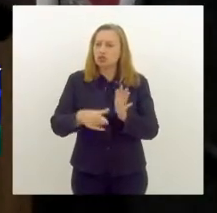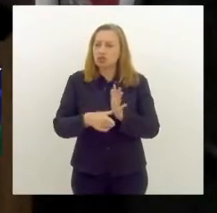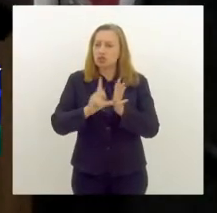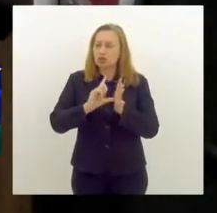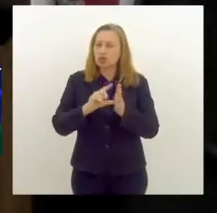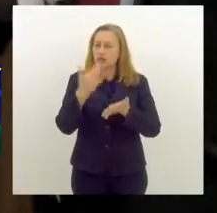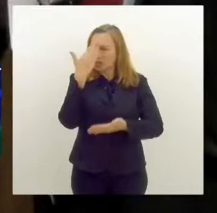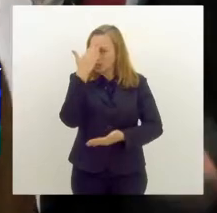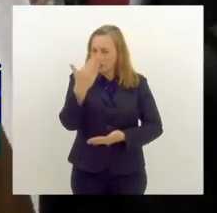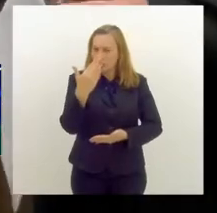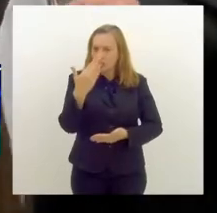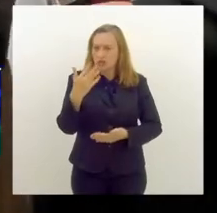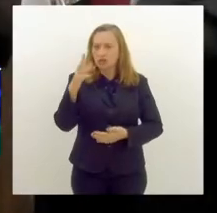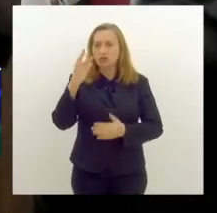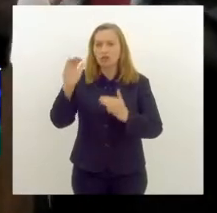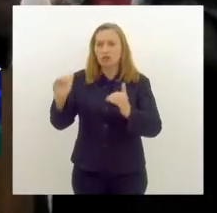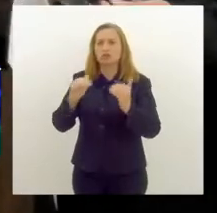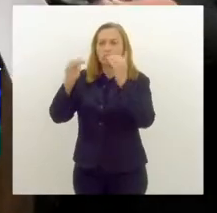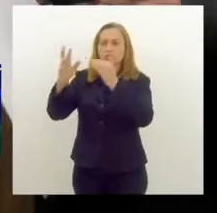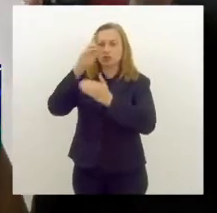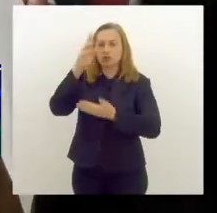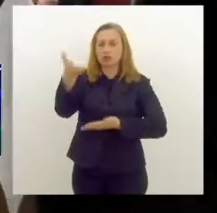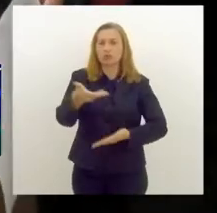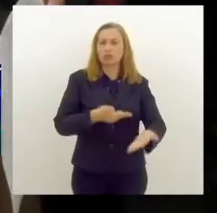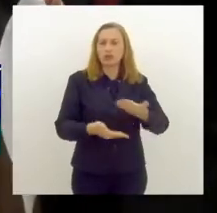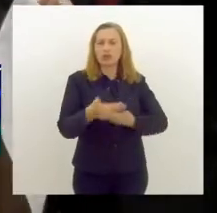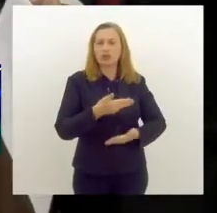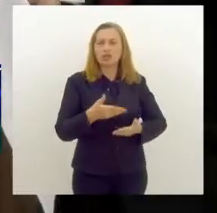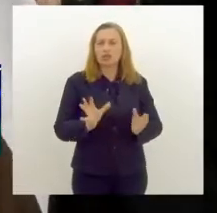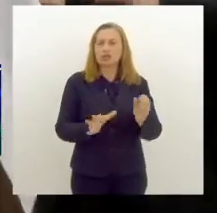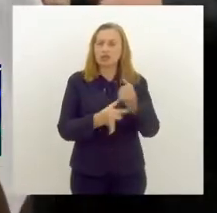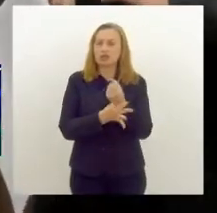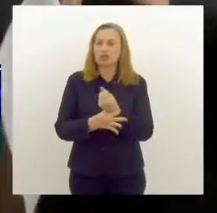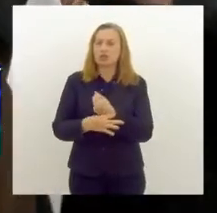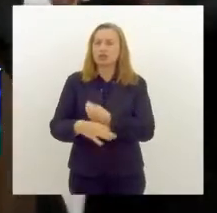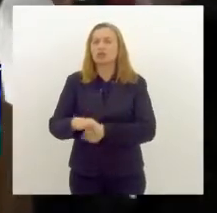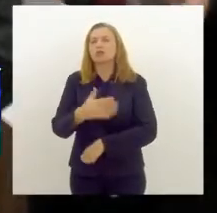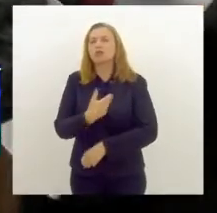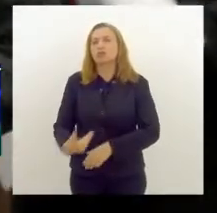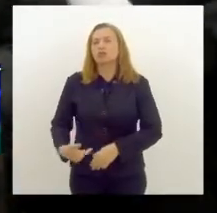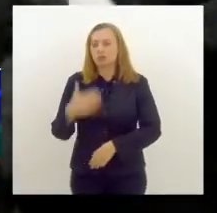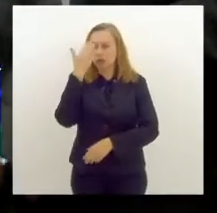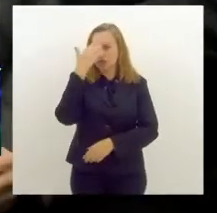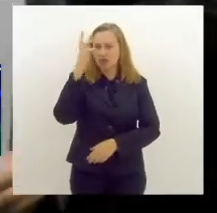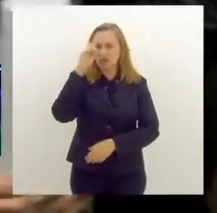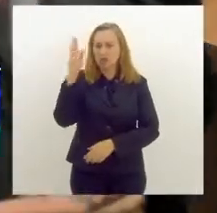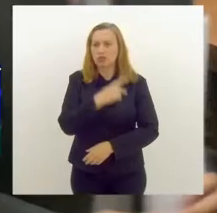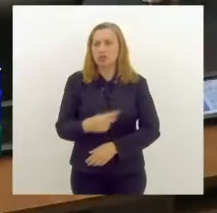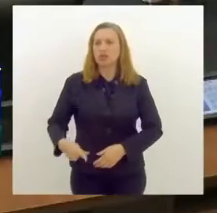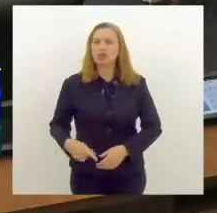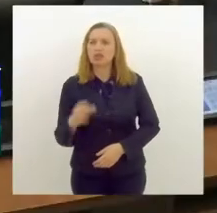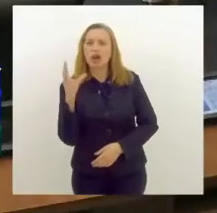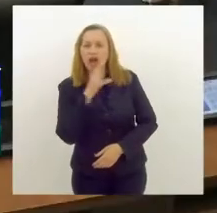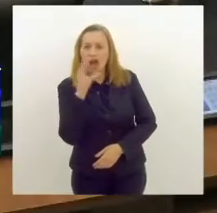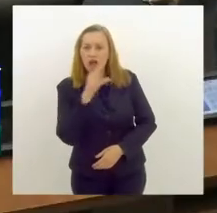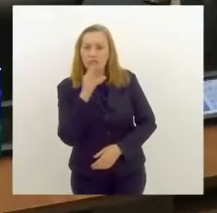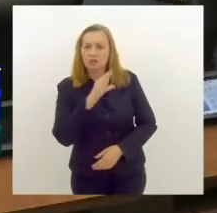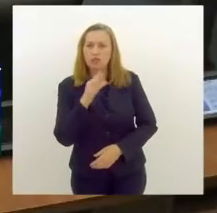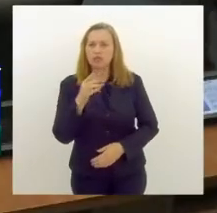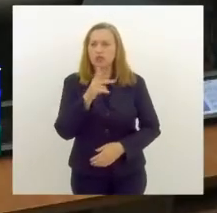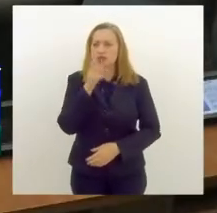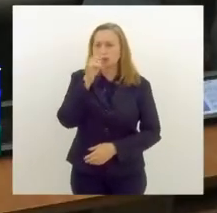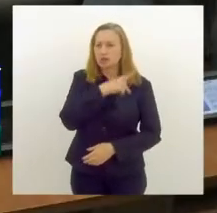ao senhor, que vem sendo um grande parceiro da segurança pública. Obrigado, senhor presidente. Pela ordem, rapidamente, presidente, para